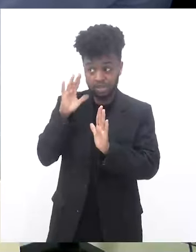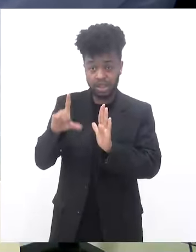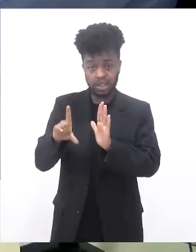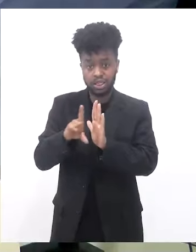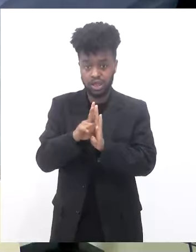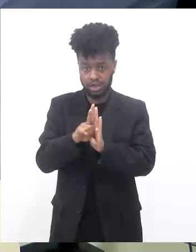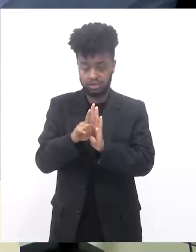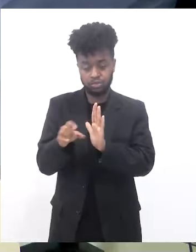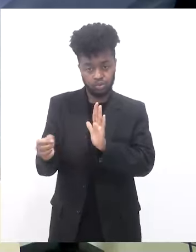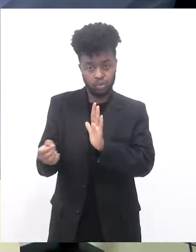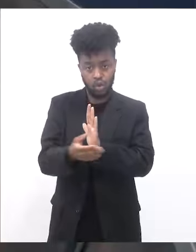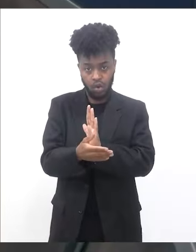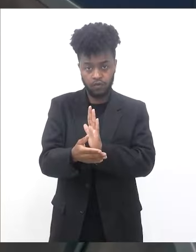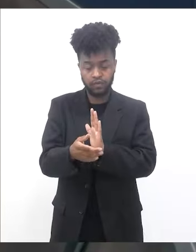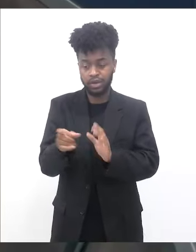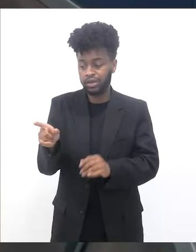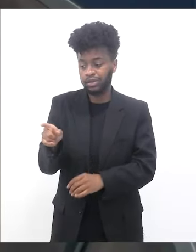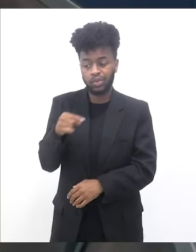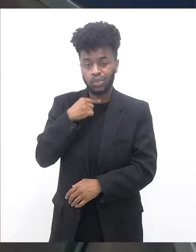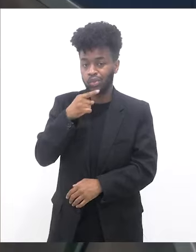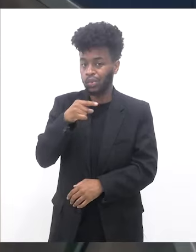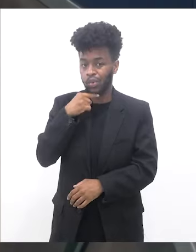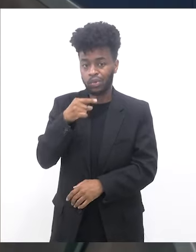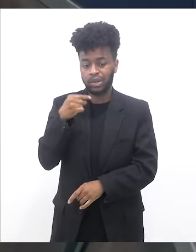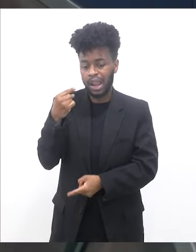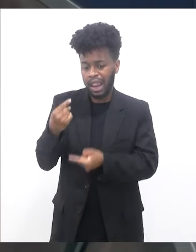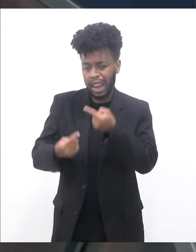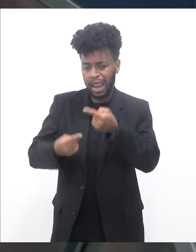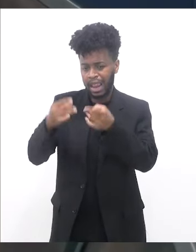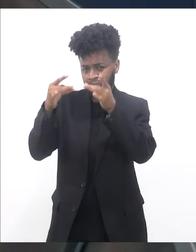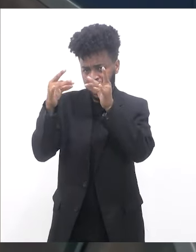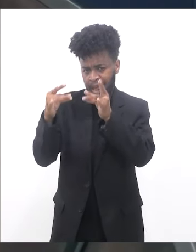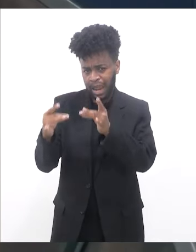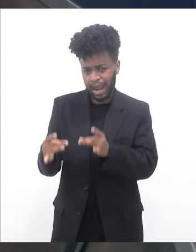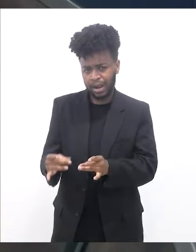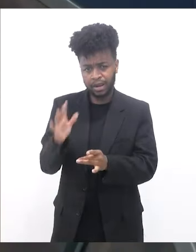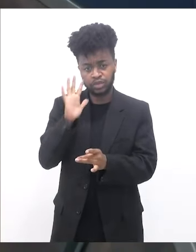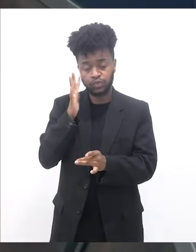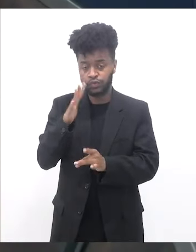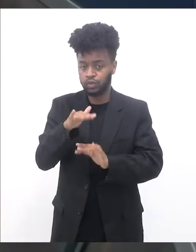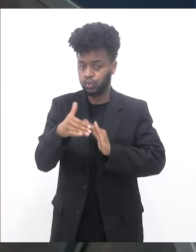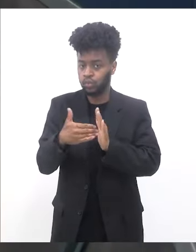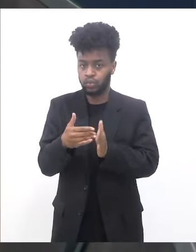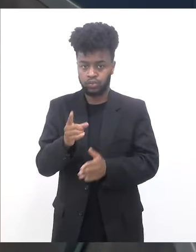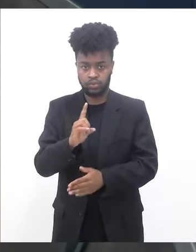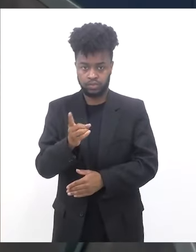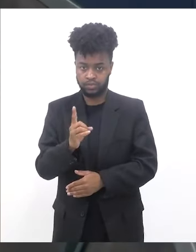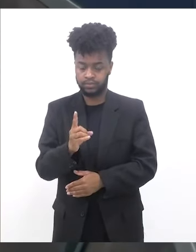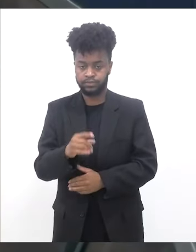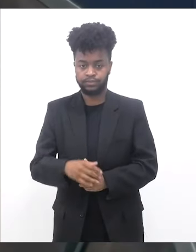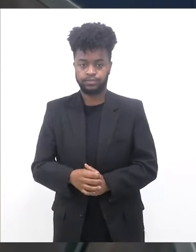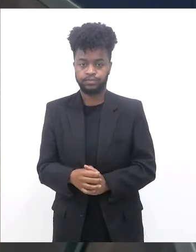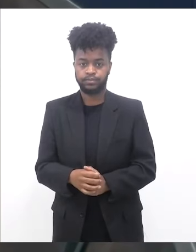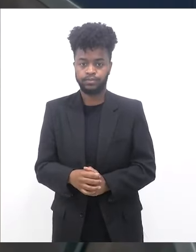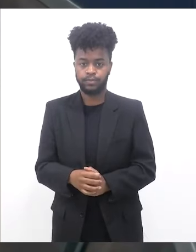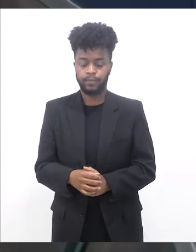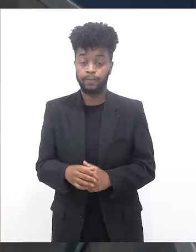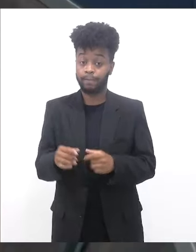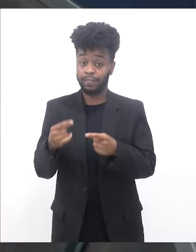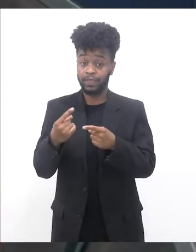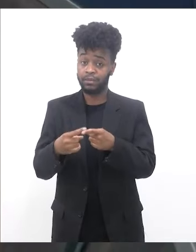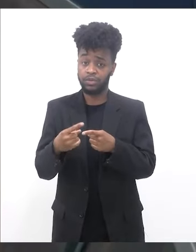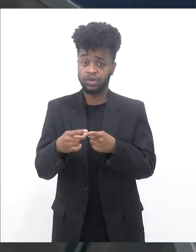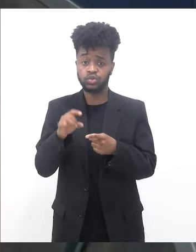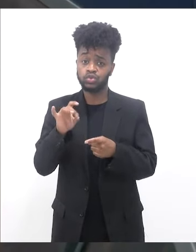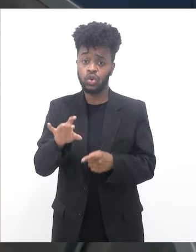uma norma, ele não consegue esgotar por completo toda aquela questão, todas as questões. É uma